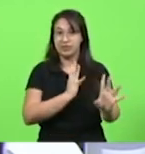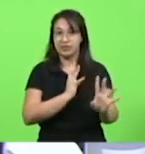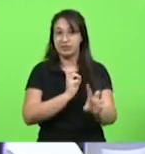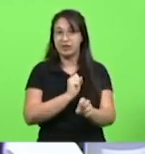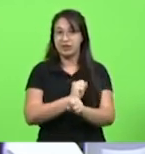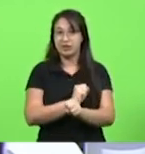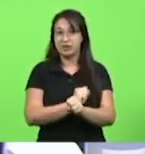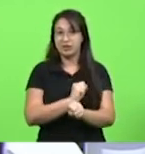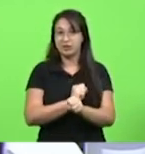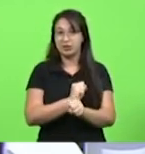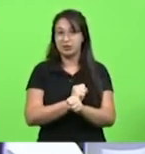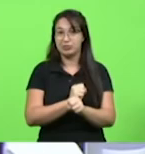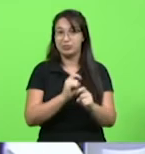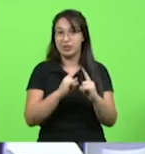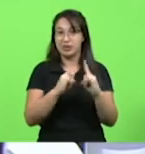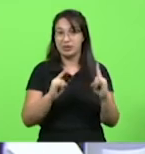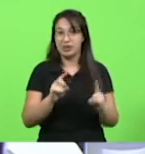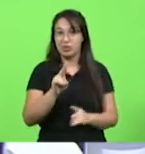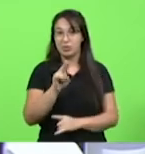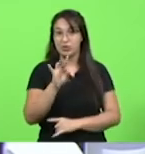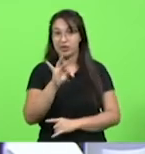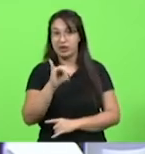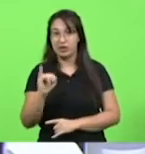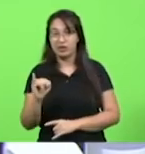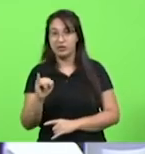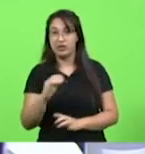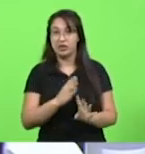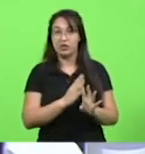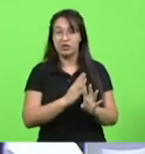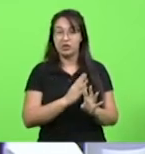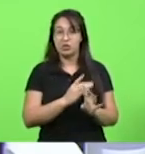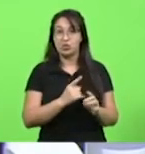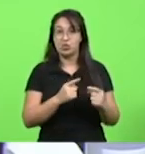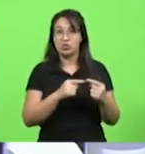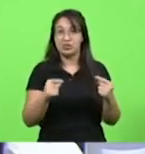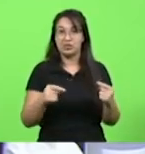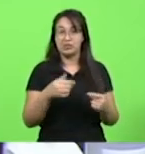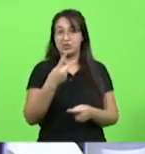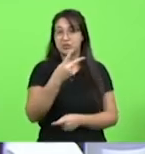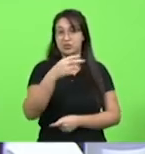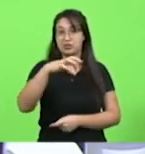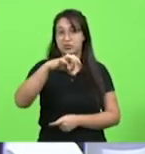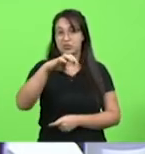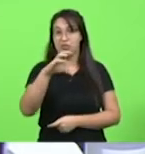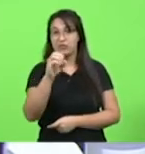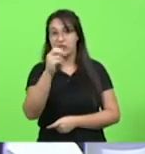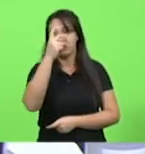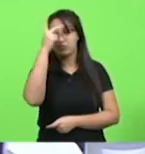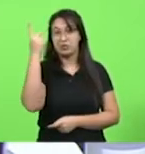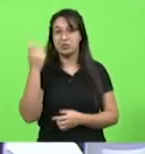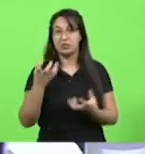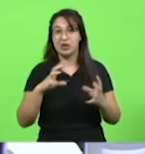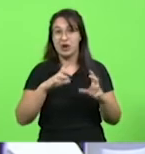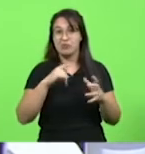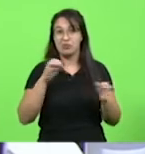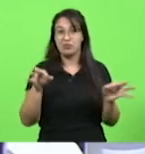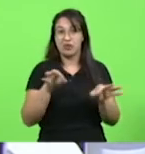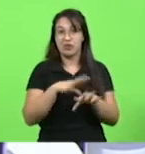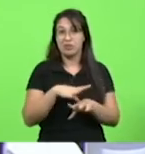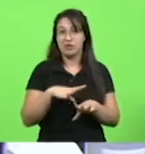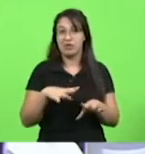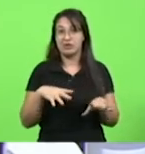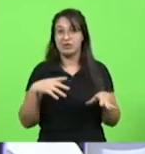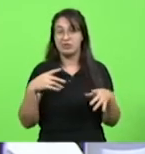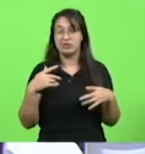internação numa semana Eu tava 290 aqui era gente falou no meu Deus o mundo vai acabar vai ter um apocalipse Nós